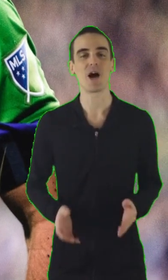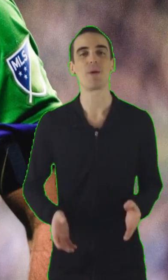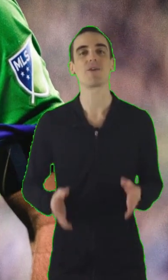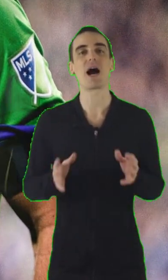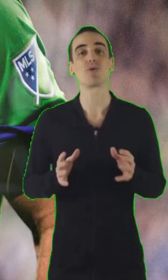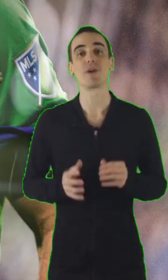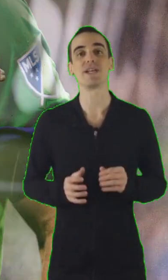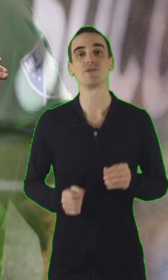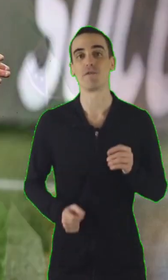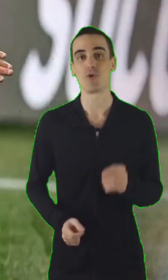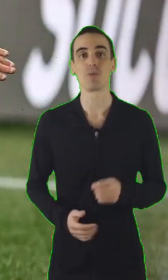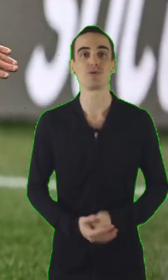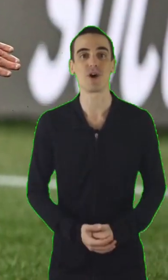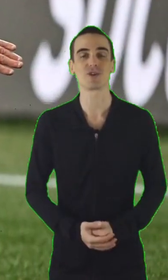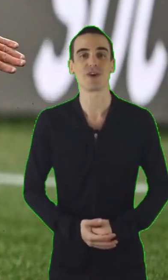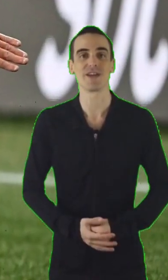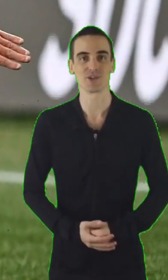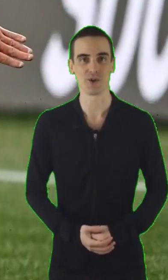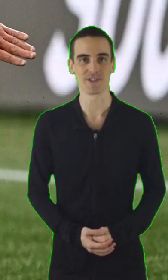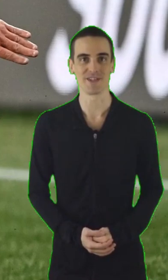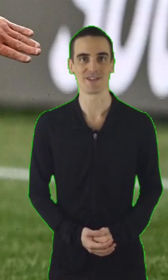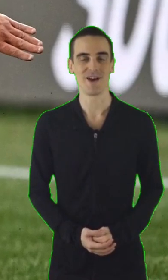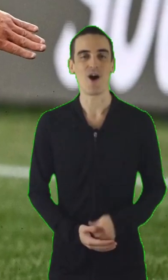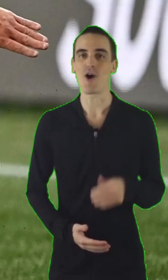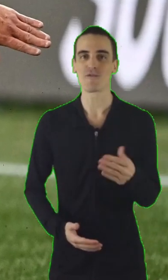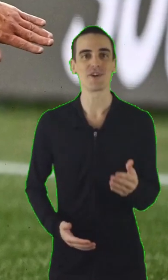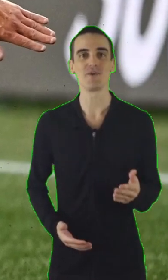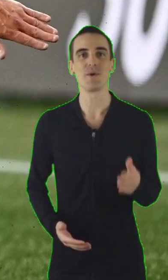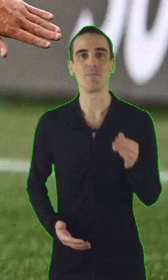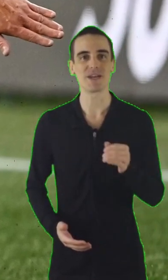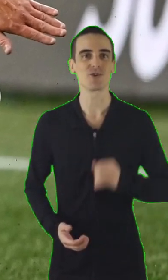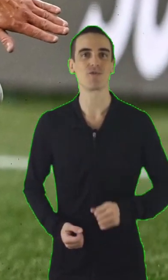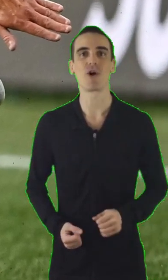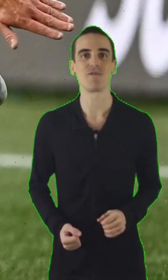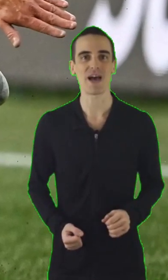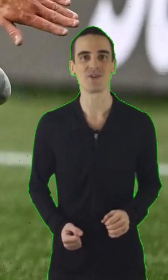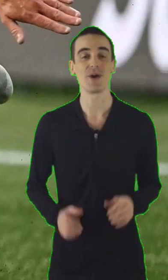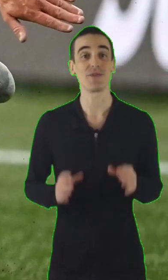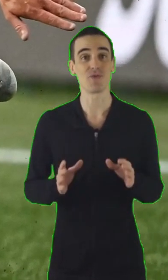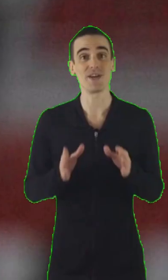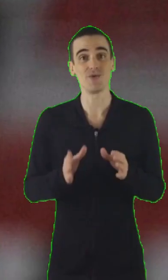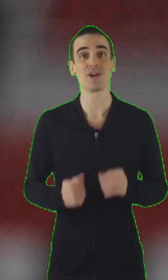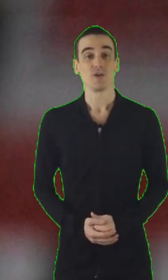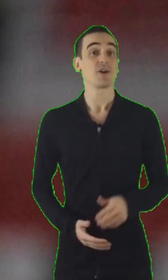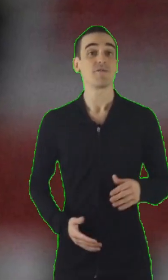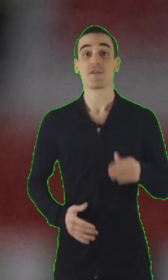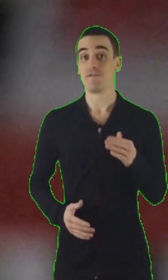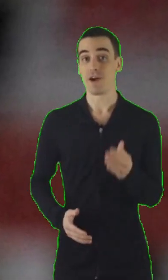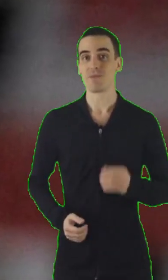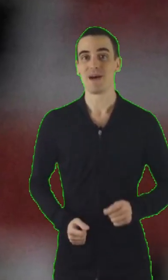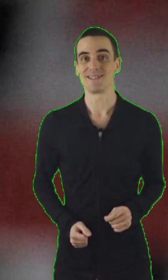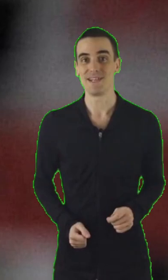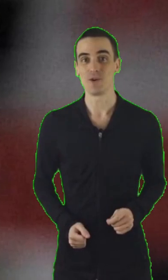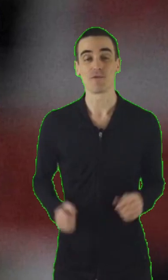vem segundo o seu empresário recebendo sondagens de times brasileiros sendo um deles segundo Fontes